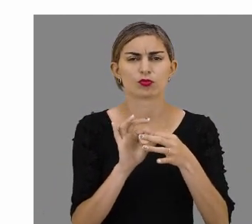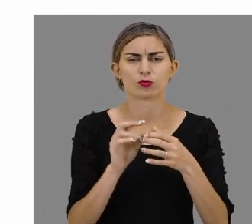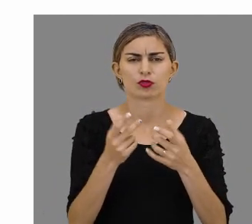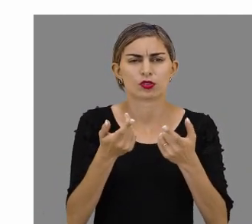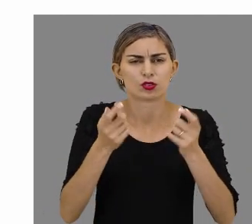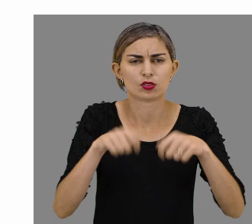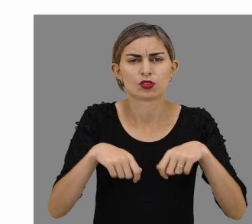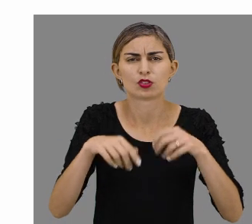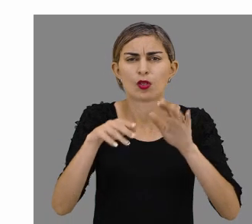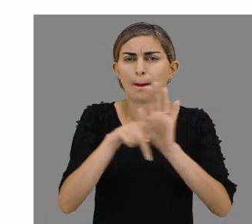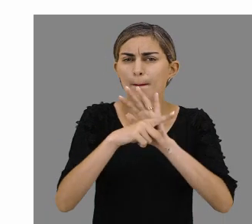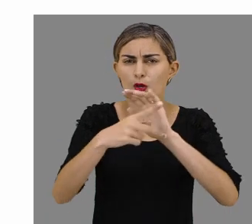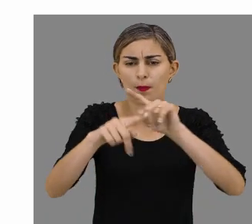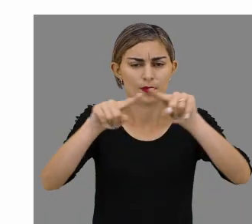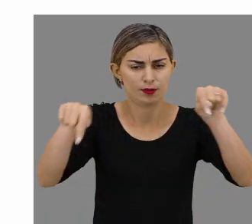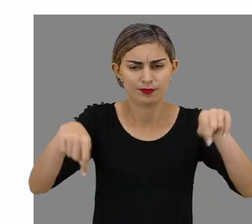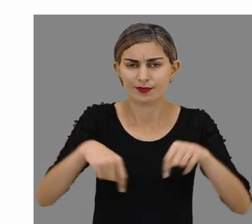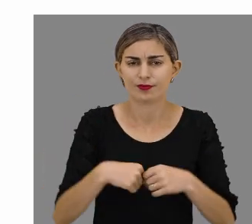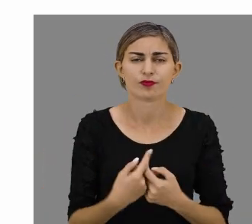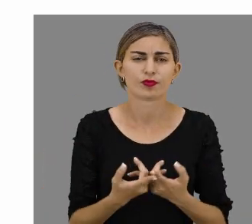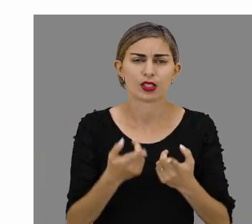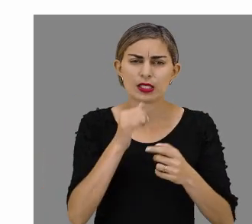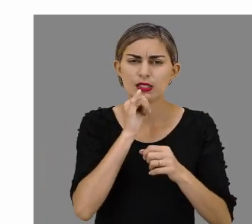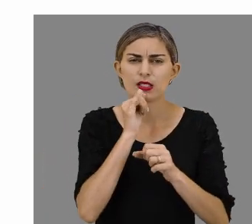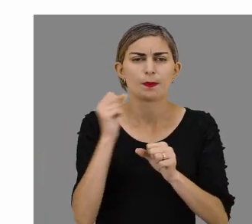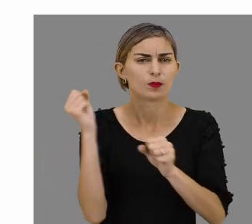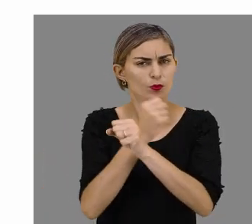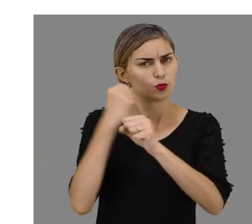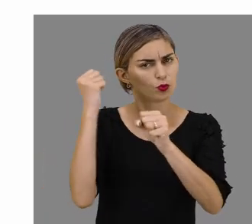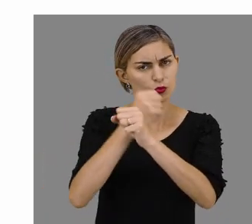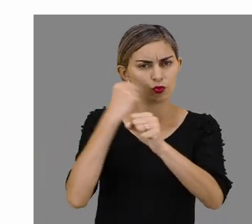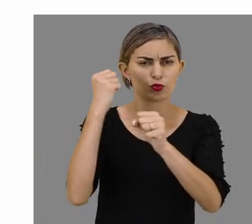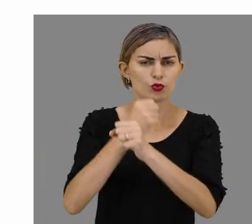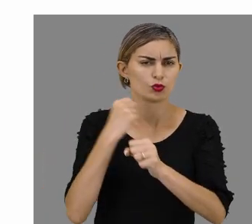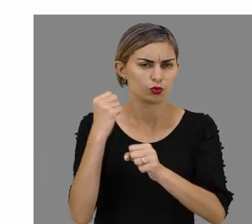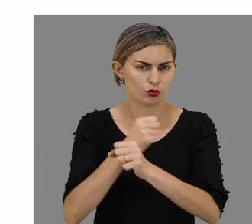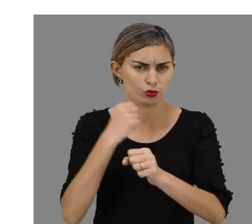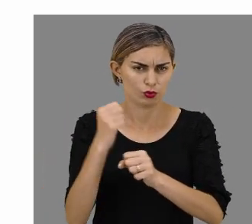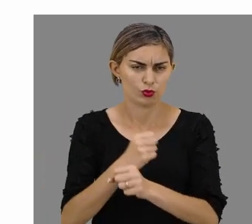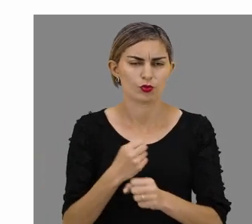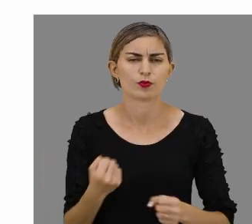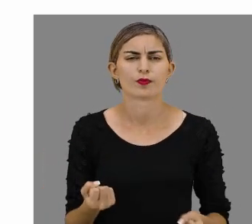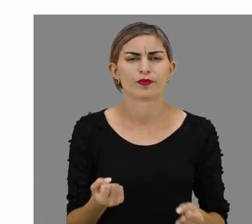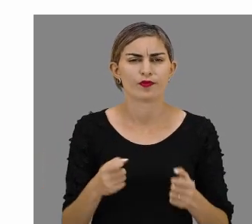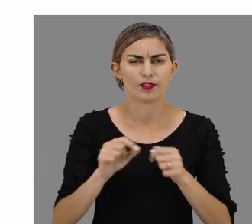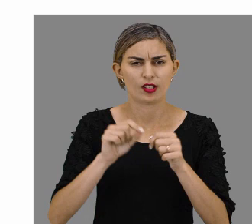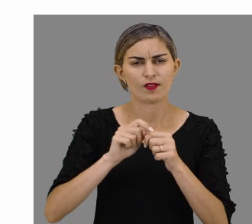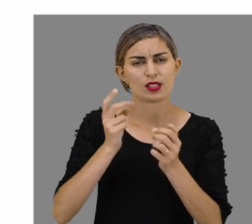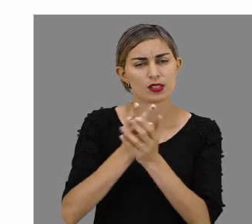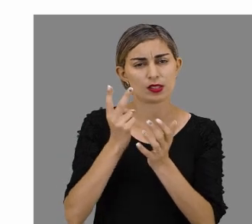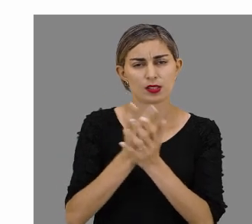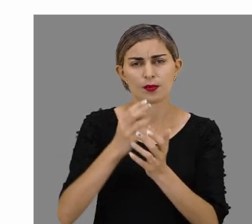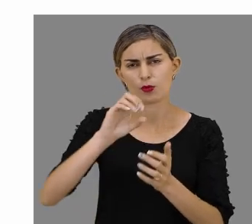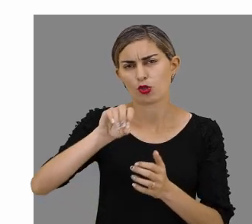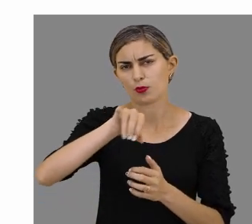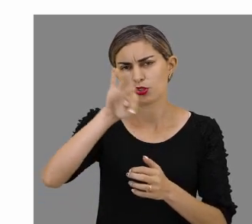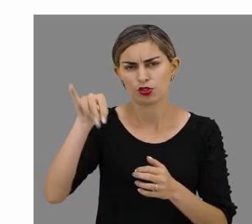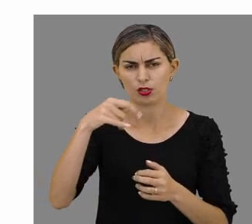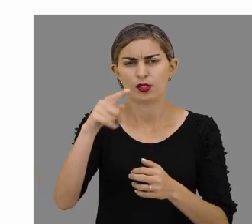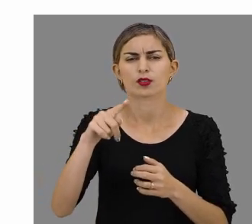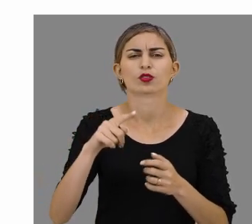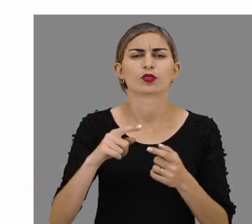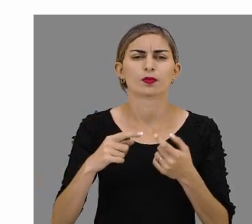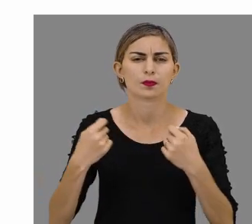da chamada da própria classe. Um construtor é um método especial que é executado sempre que um objeto